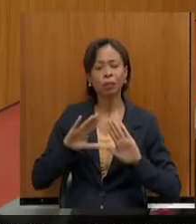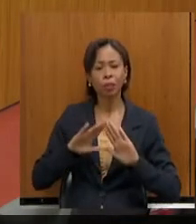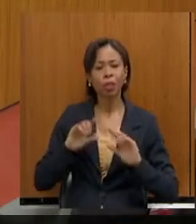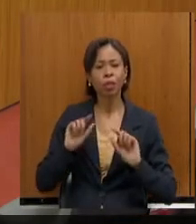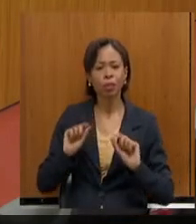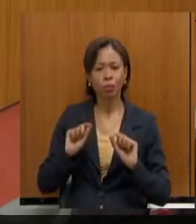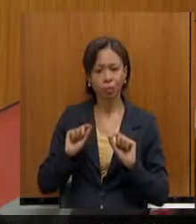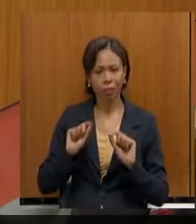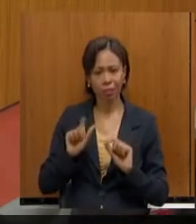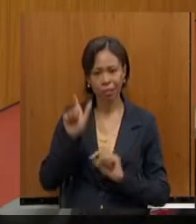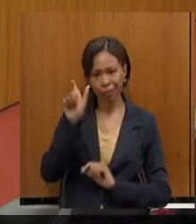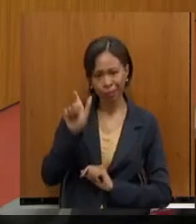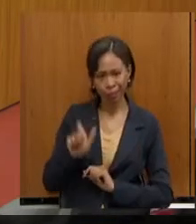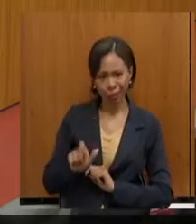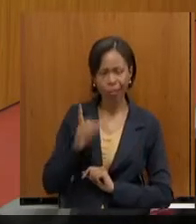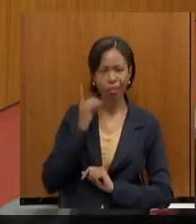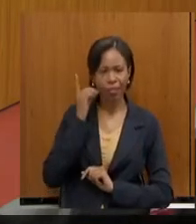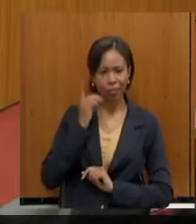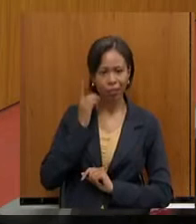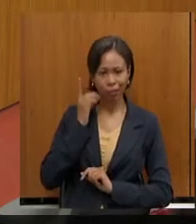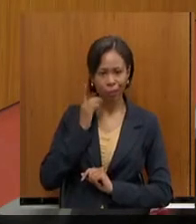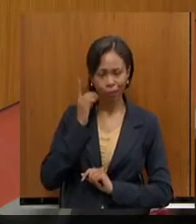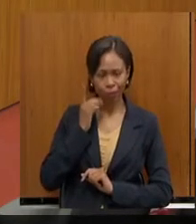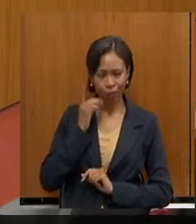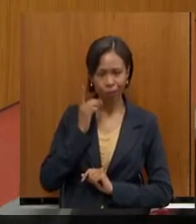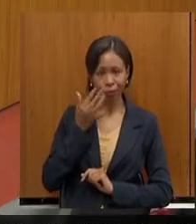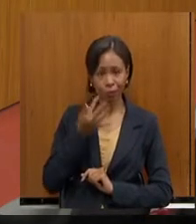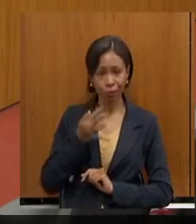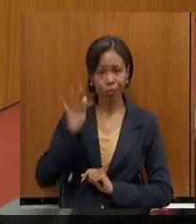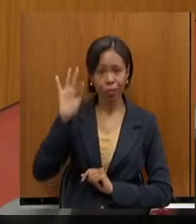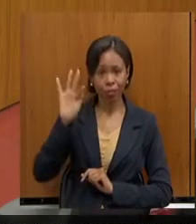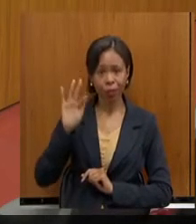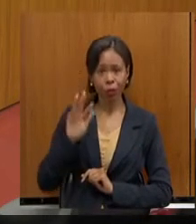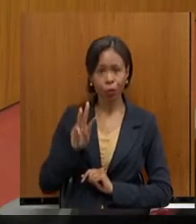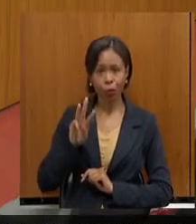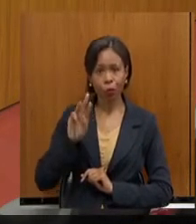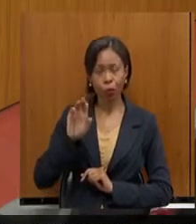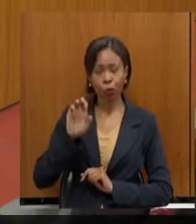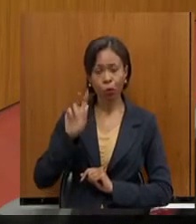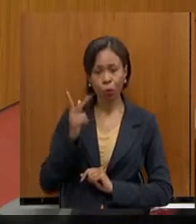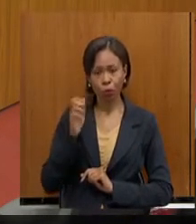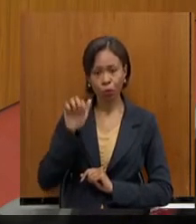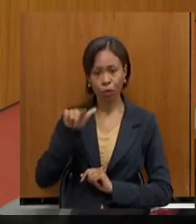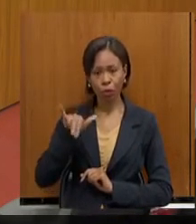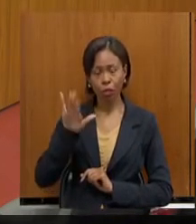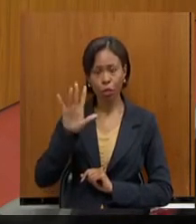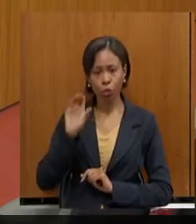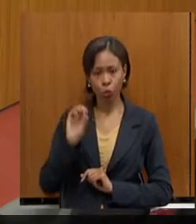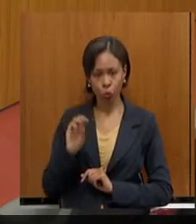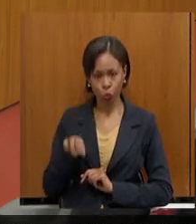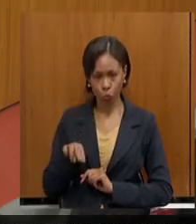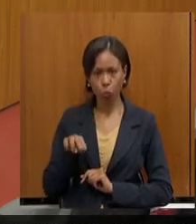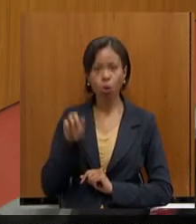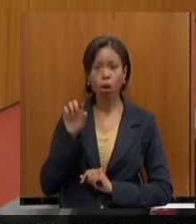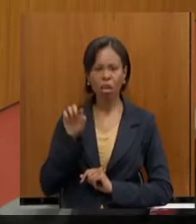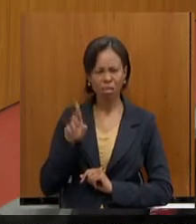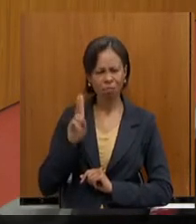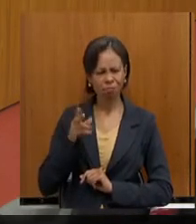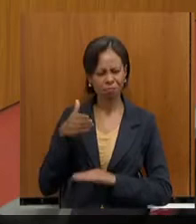do nosso querido deputado federal Wellington Prado deputado muito atuante